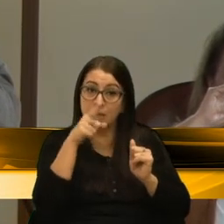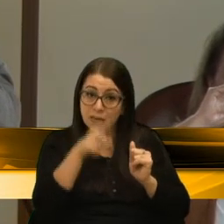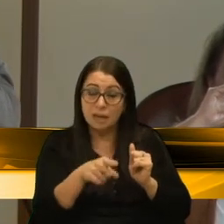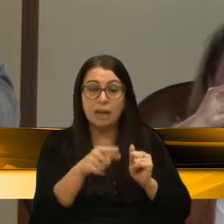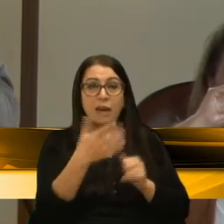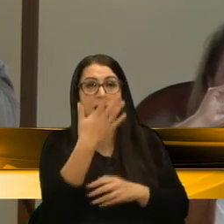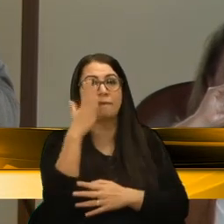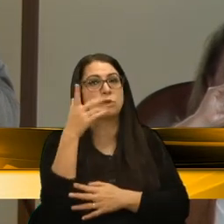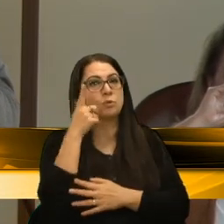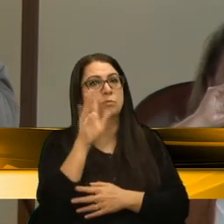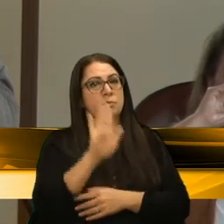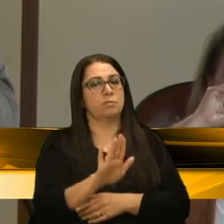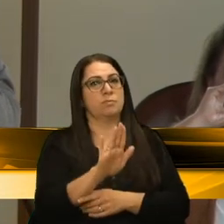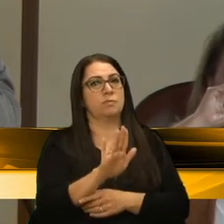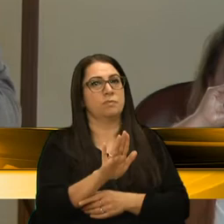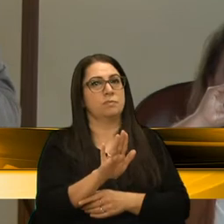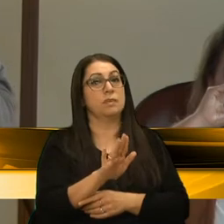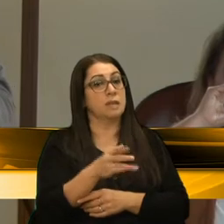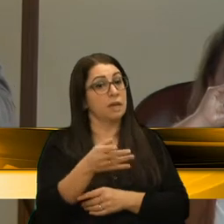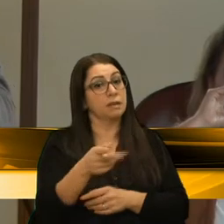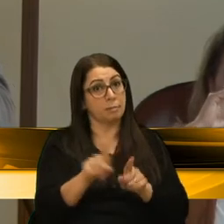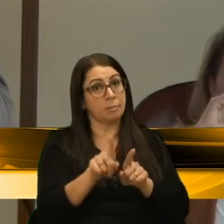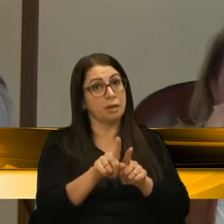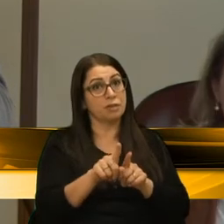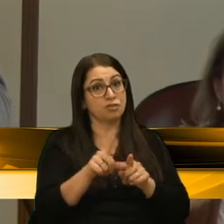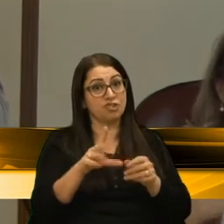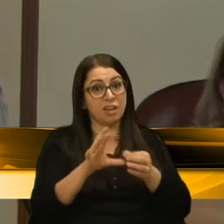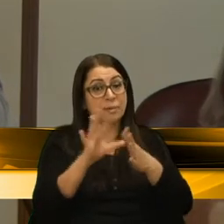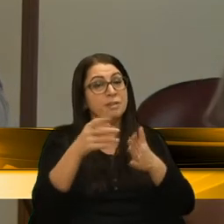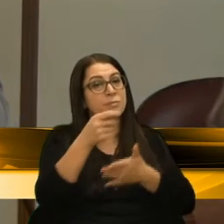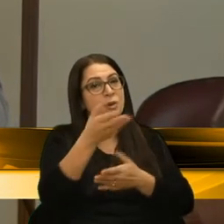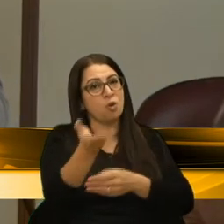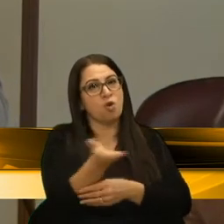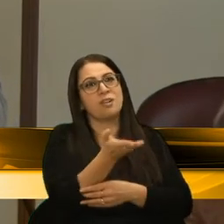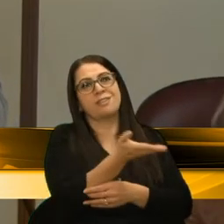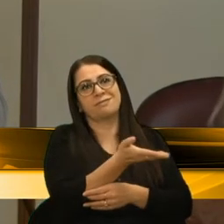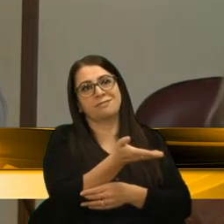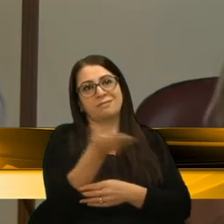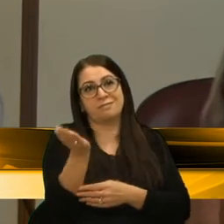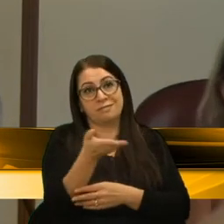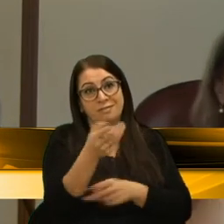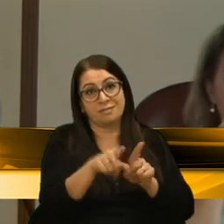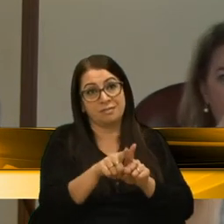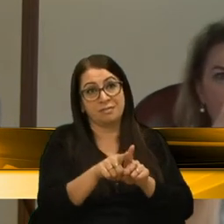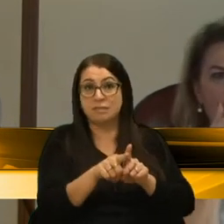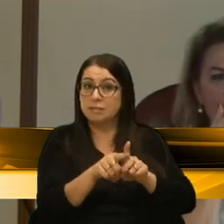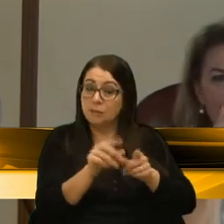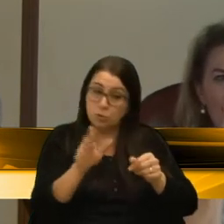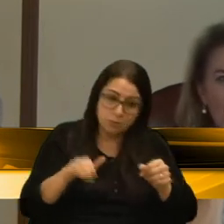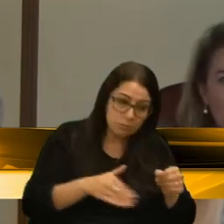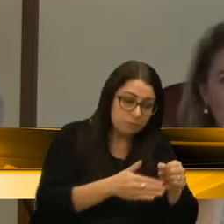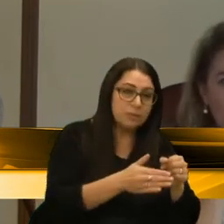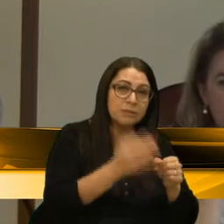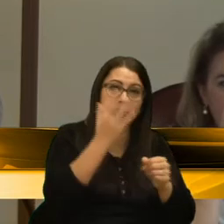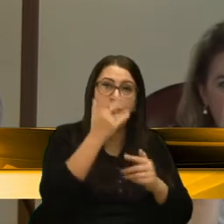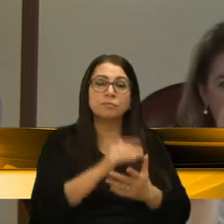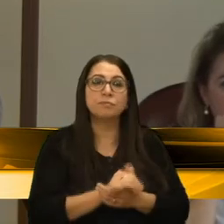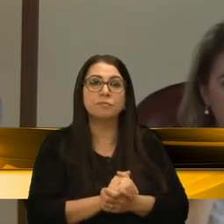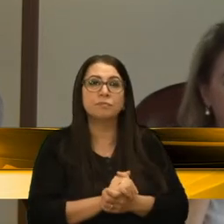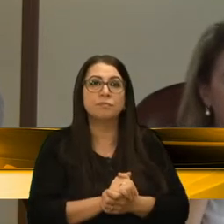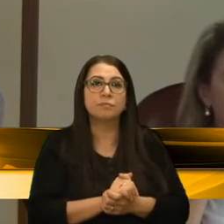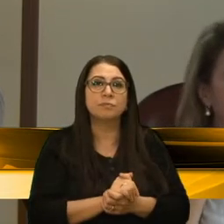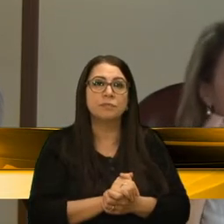ali nós preservamos, ela estava autorizada ao corte. Deu para desviar ela, deixamos ela lá. Está bonita.